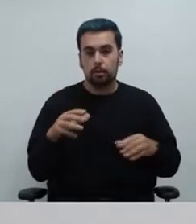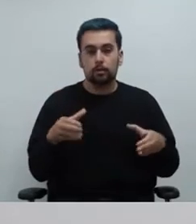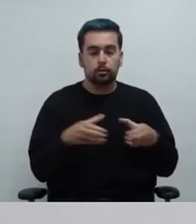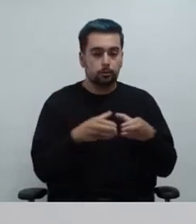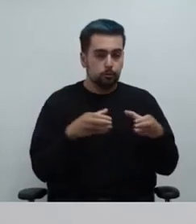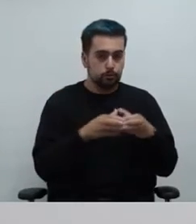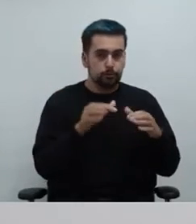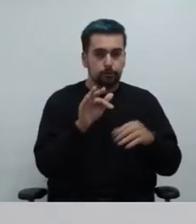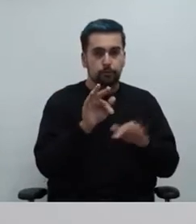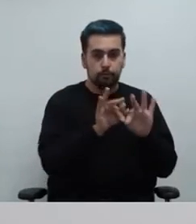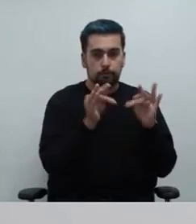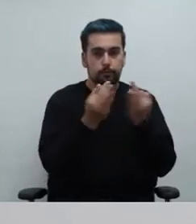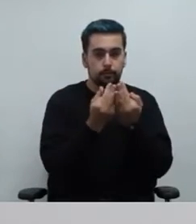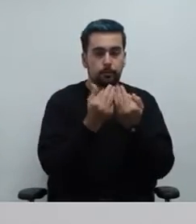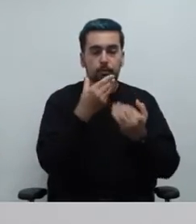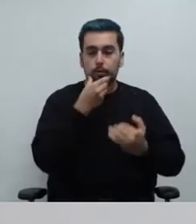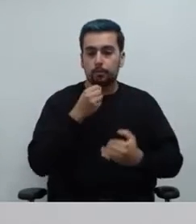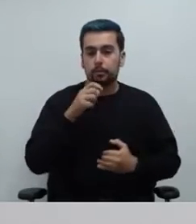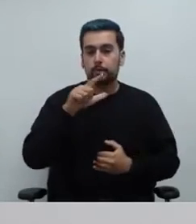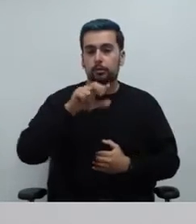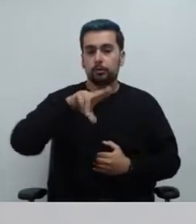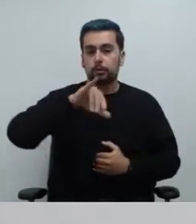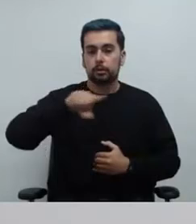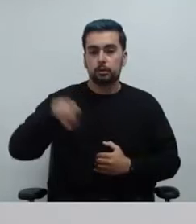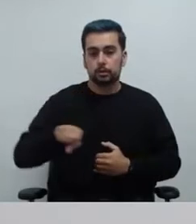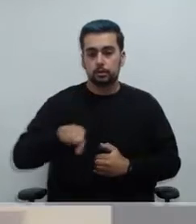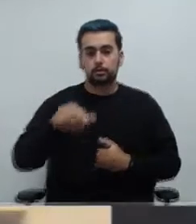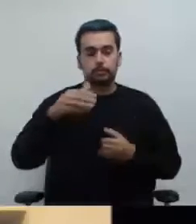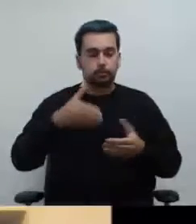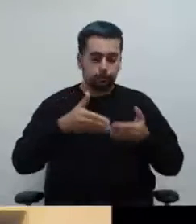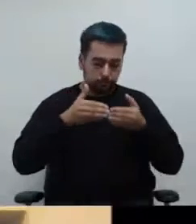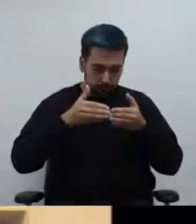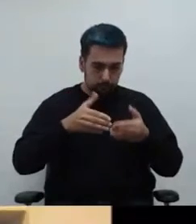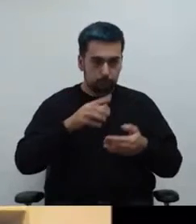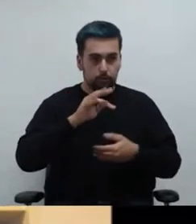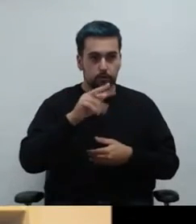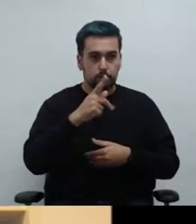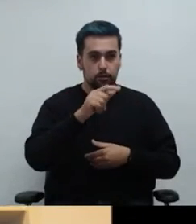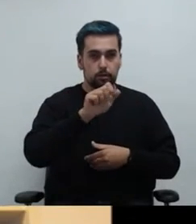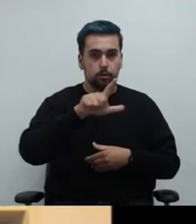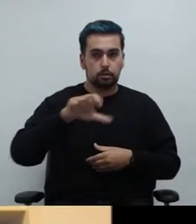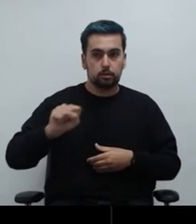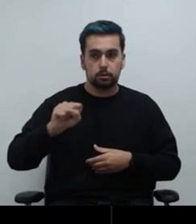Stronger, Luiz Fernando Prado Uchoa. Então, por gentileza, Thales.